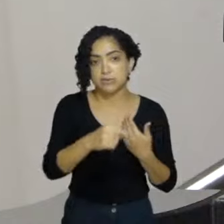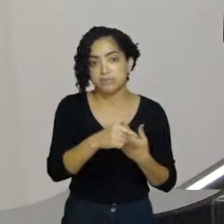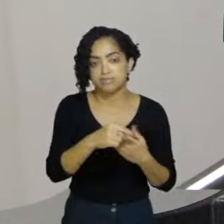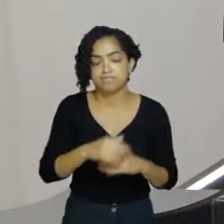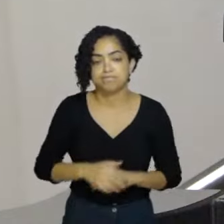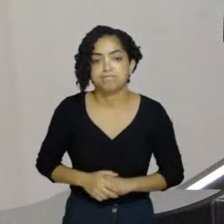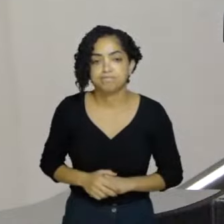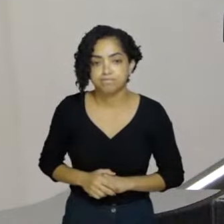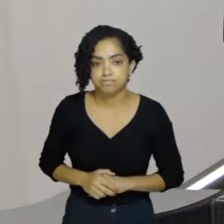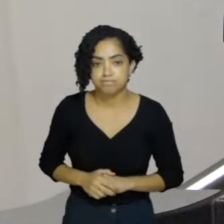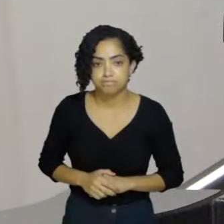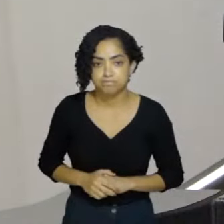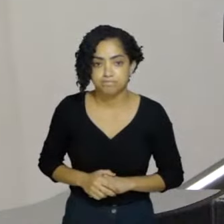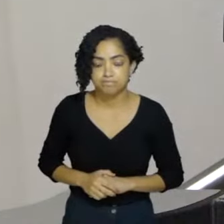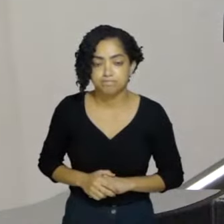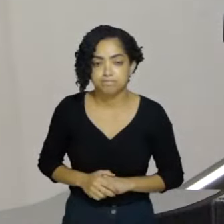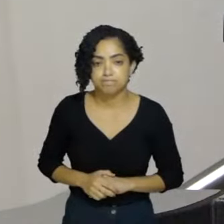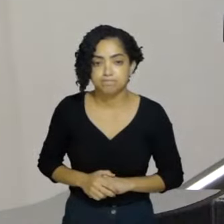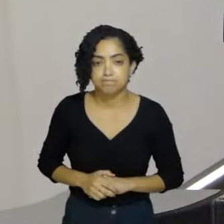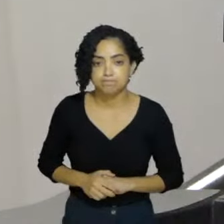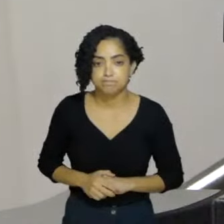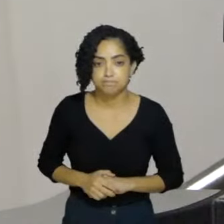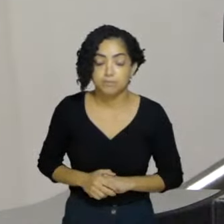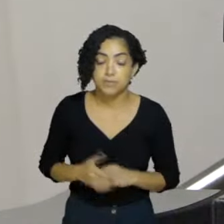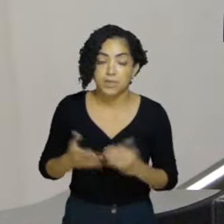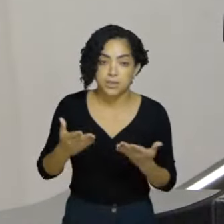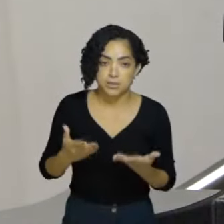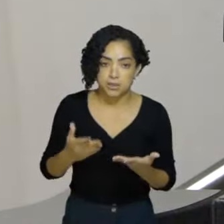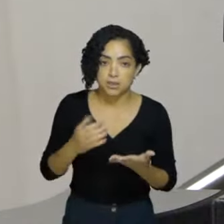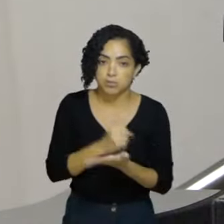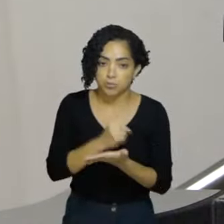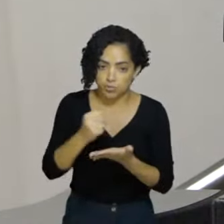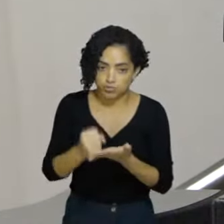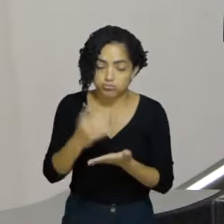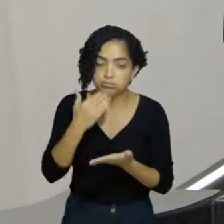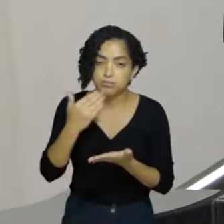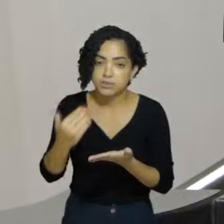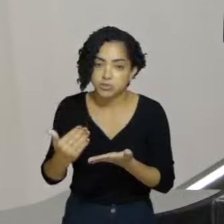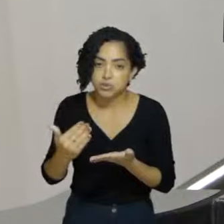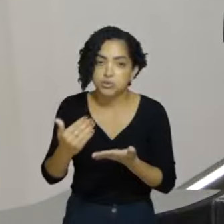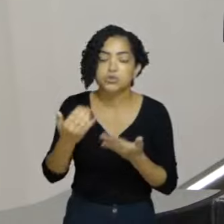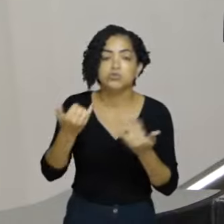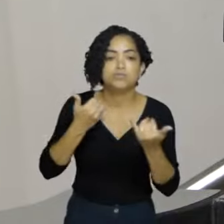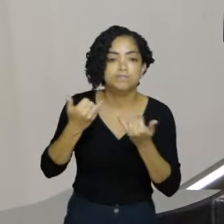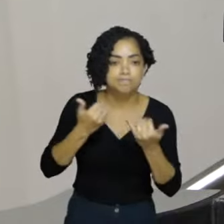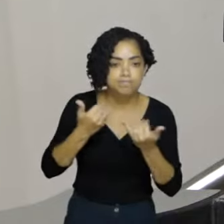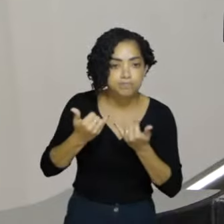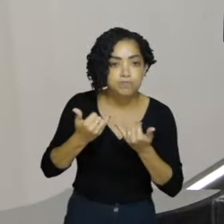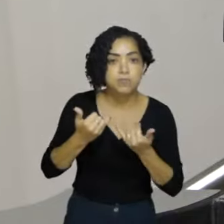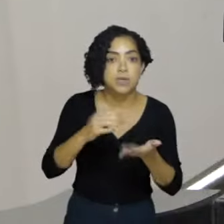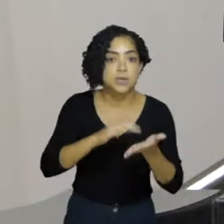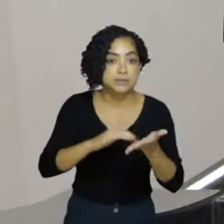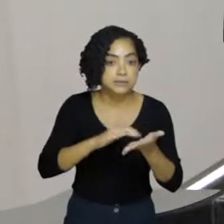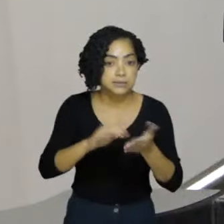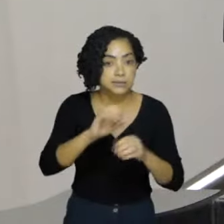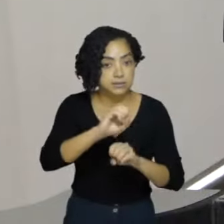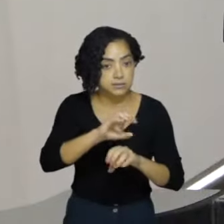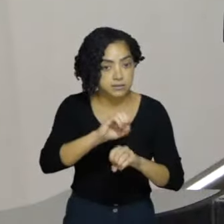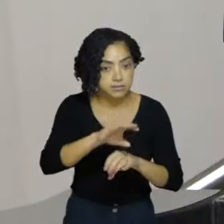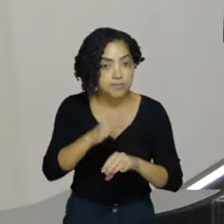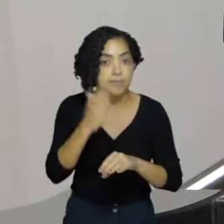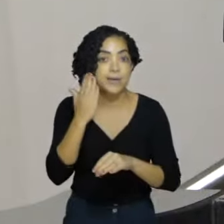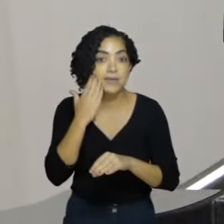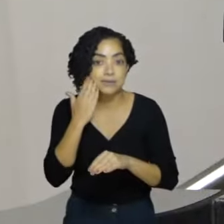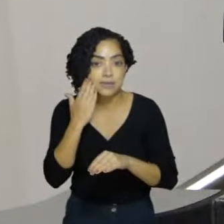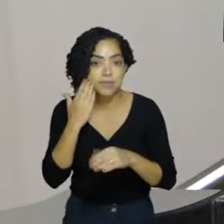obrigada. Senhores deputados, nós estamos protocolando o requerimento, pedido de informação à Secretaria de Educação para saber se foi aberto